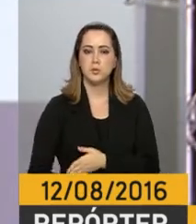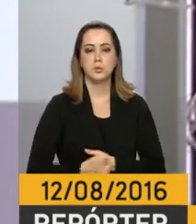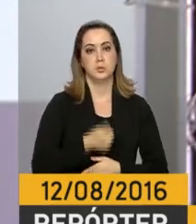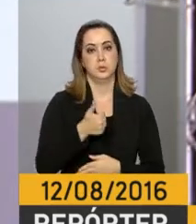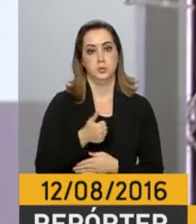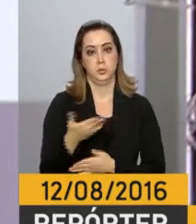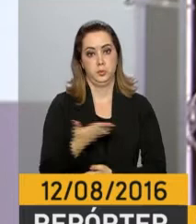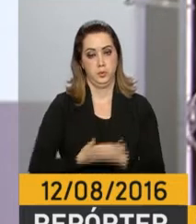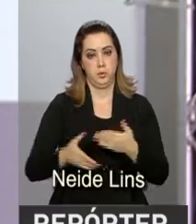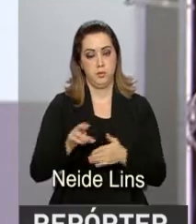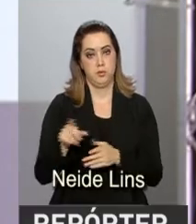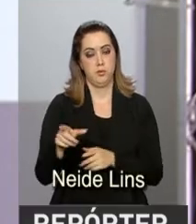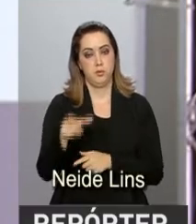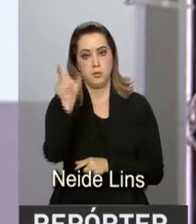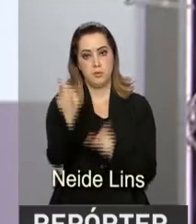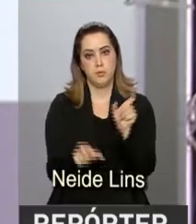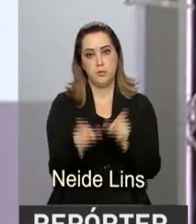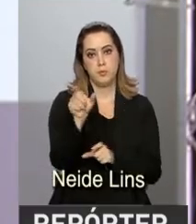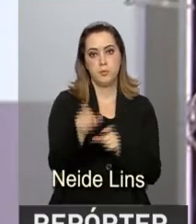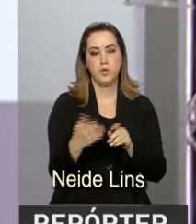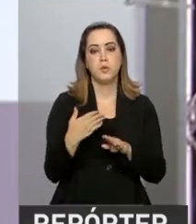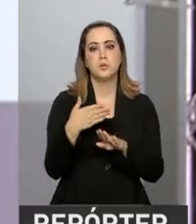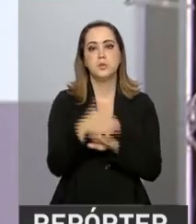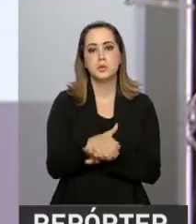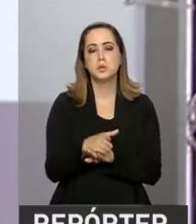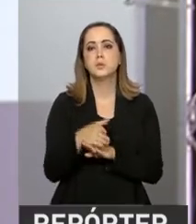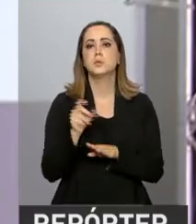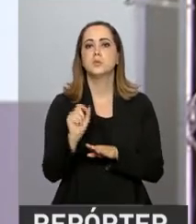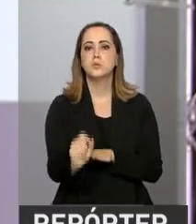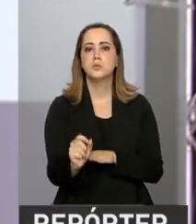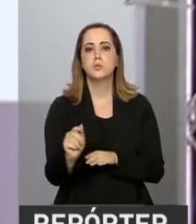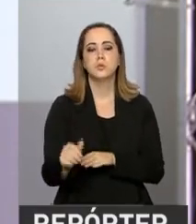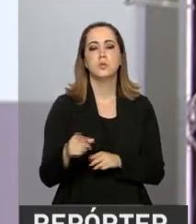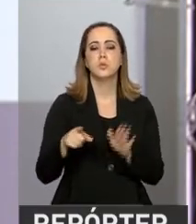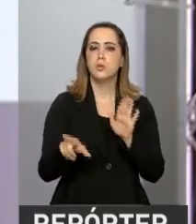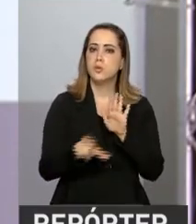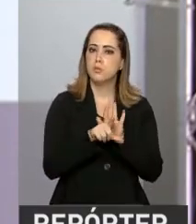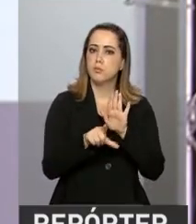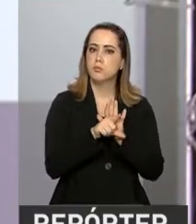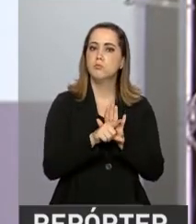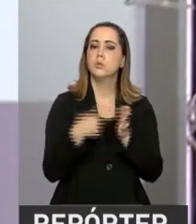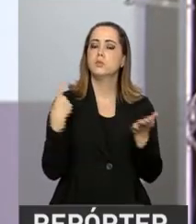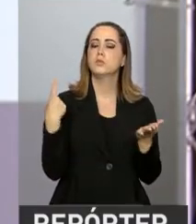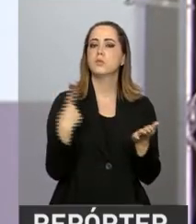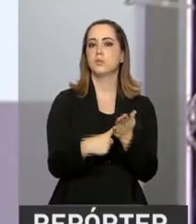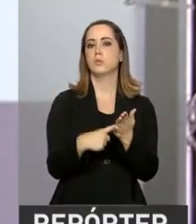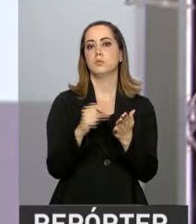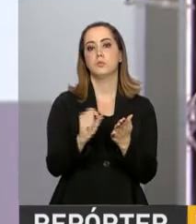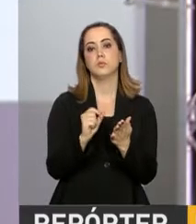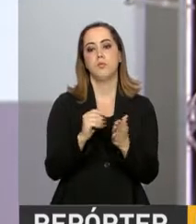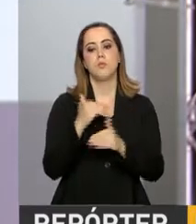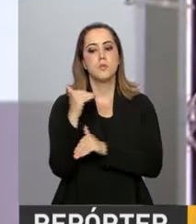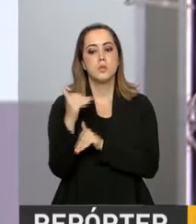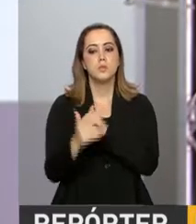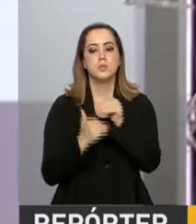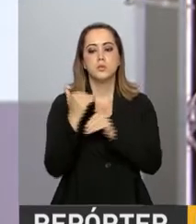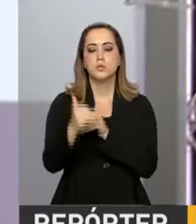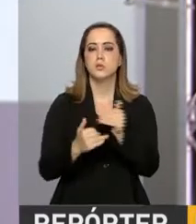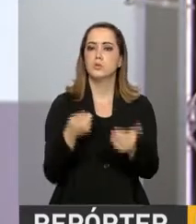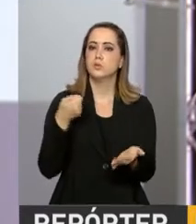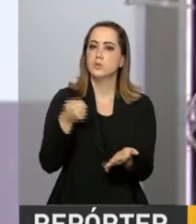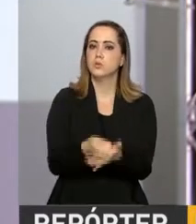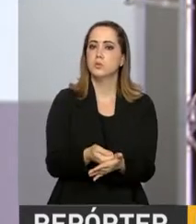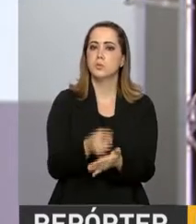participantes, visando atender aos princípios e a cumprir os objetivos trazidos na lei. Desenvolver um sistema de pagamento